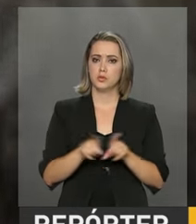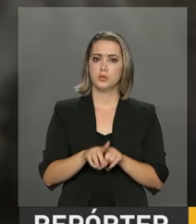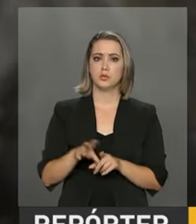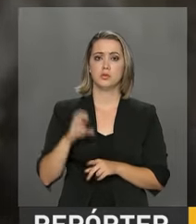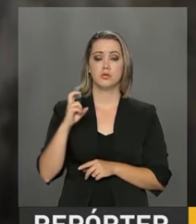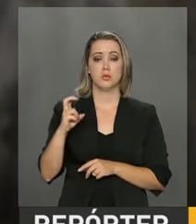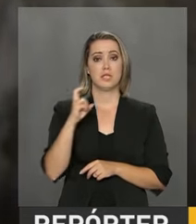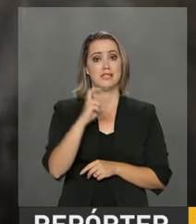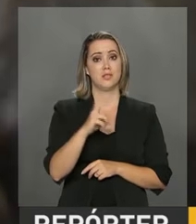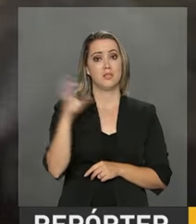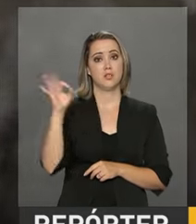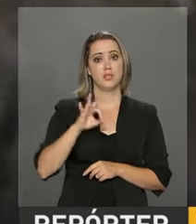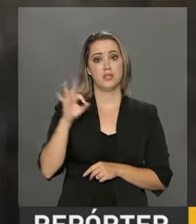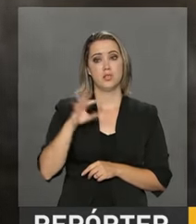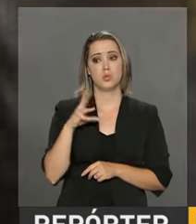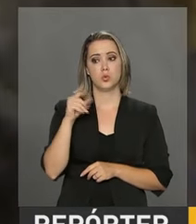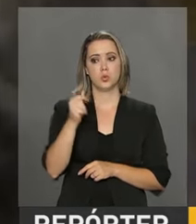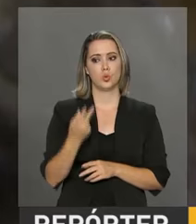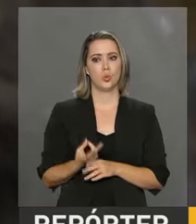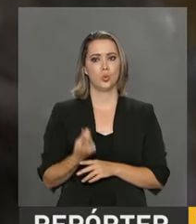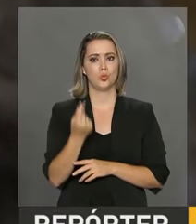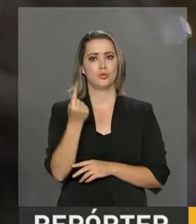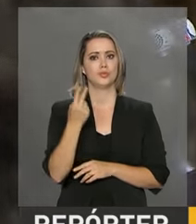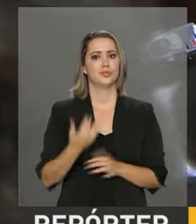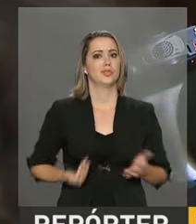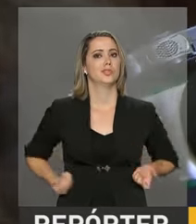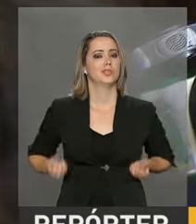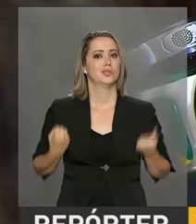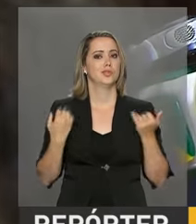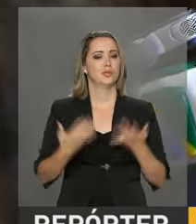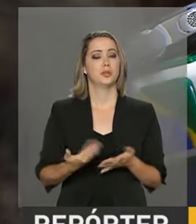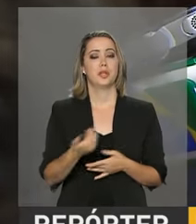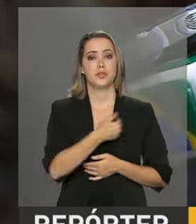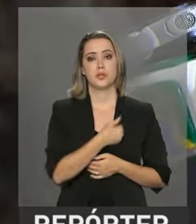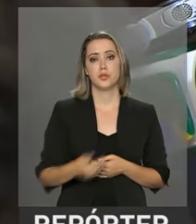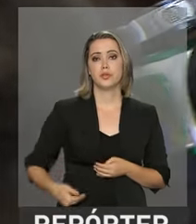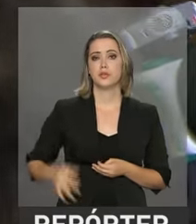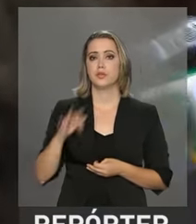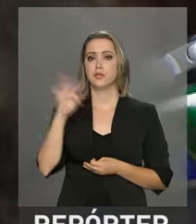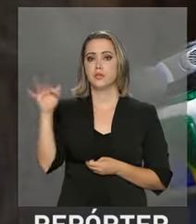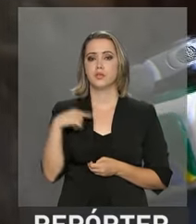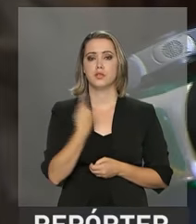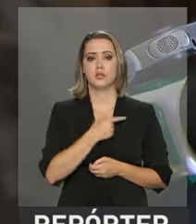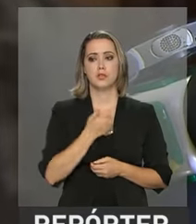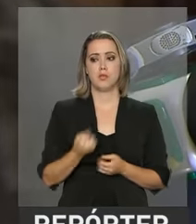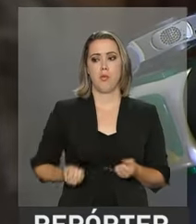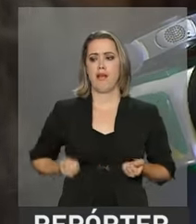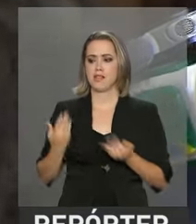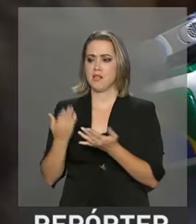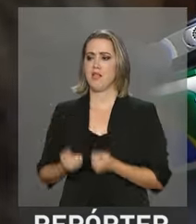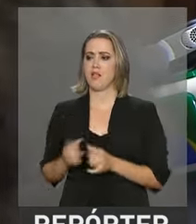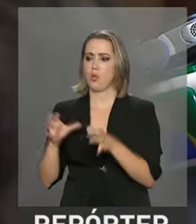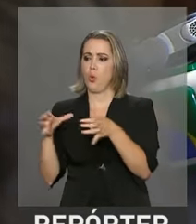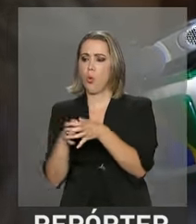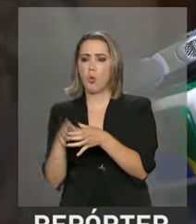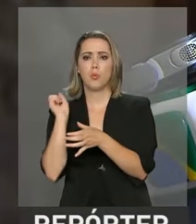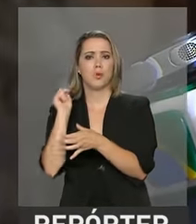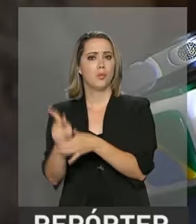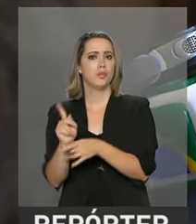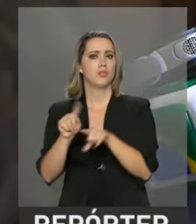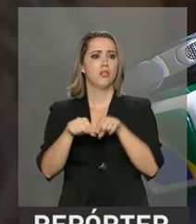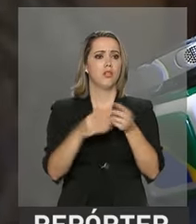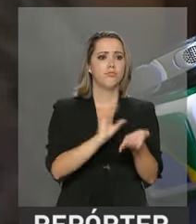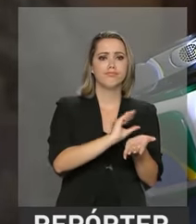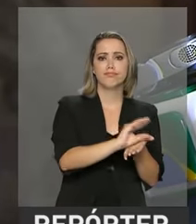55 por cento do orçamento público federal então nós estamos gastando demais com previdência e muito pouco